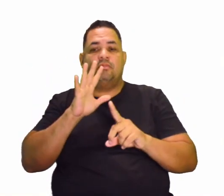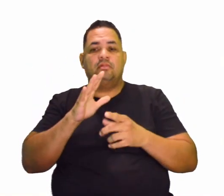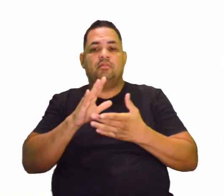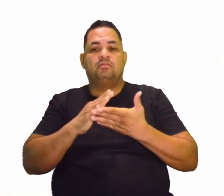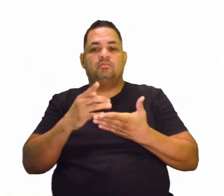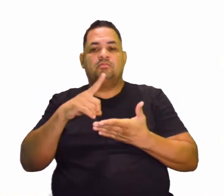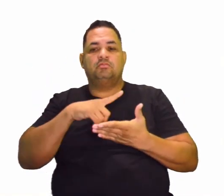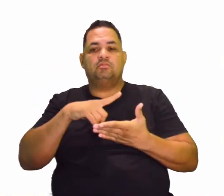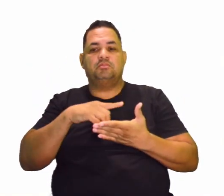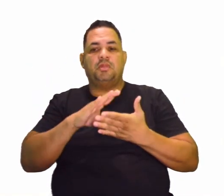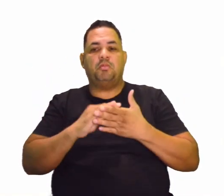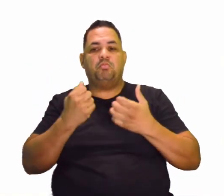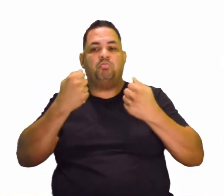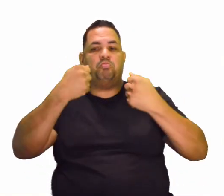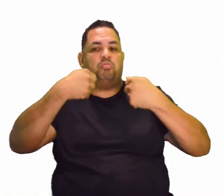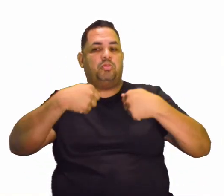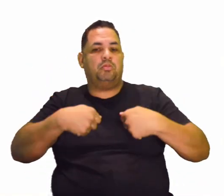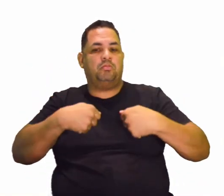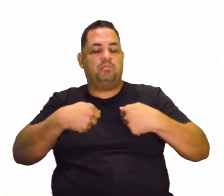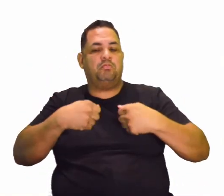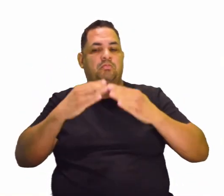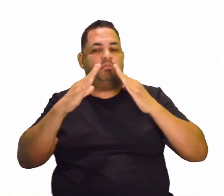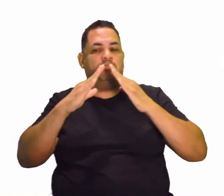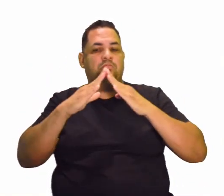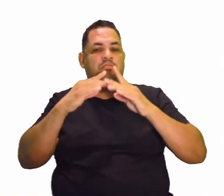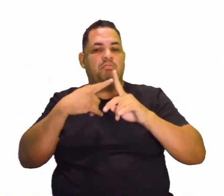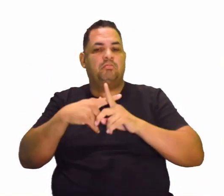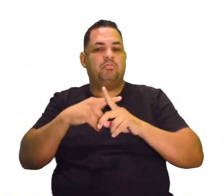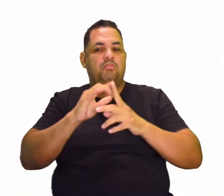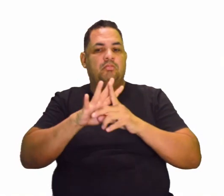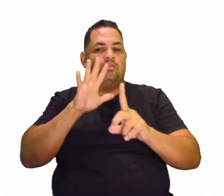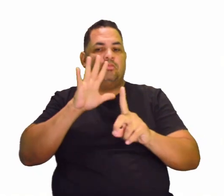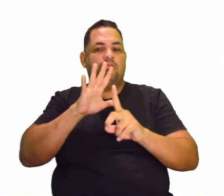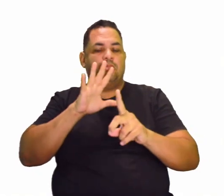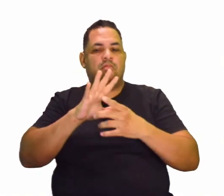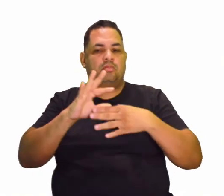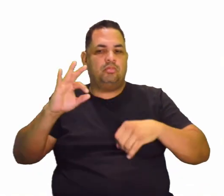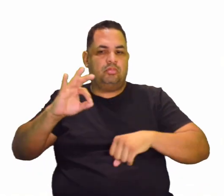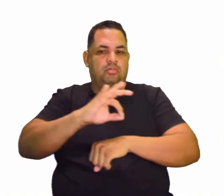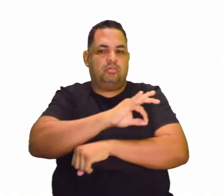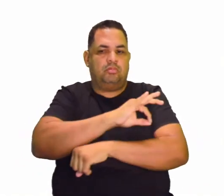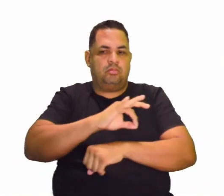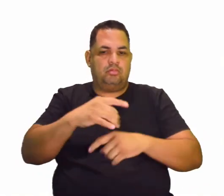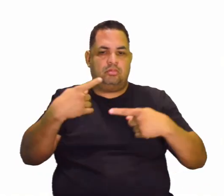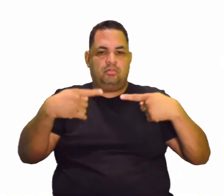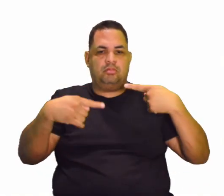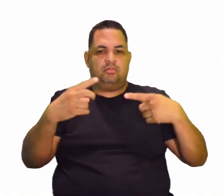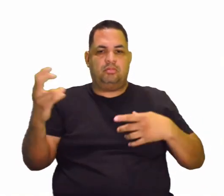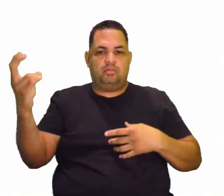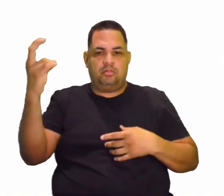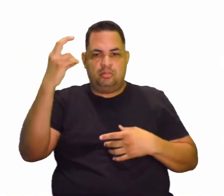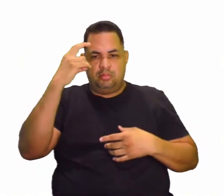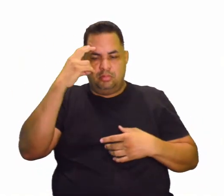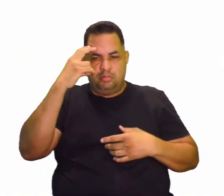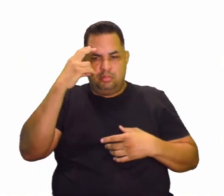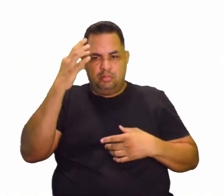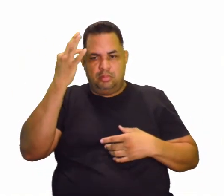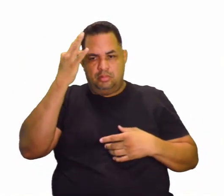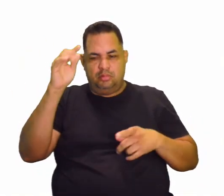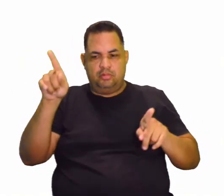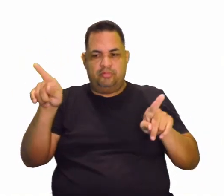soberania da igreja também interferiu nas artes, na arquitetura, na política, cultura, filosofia e